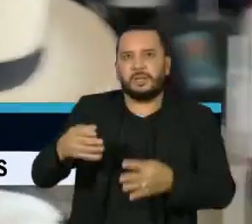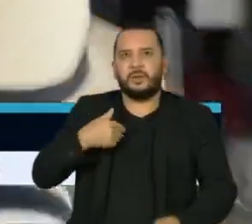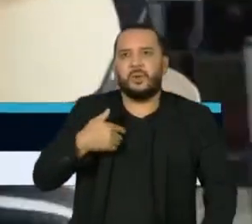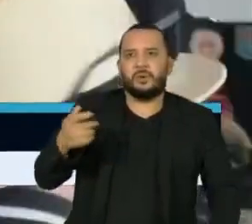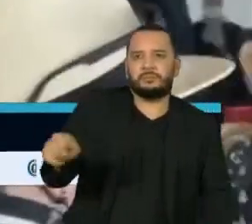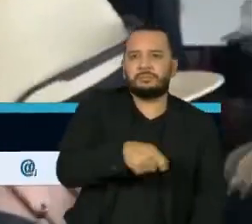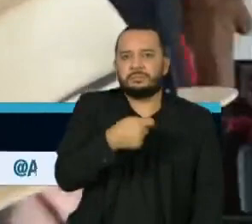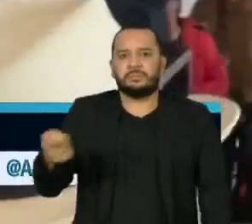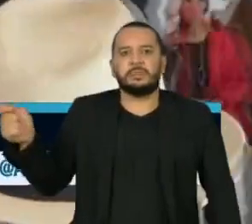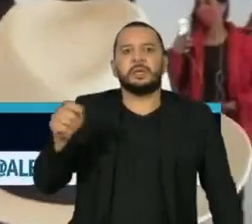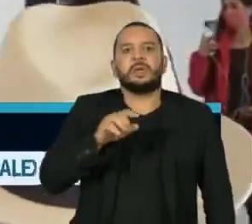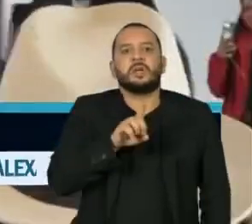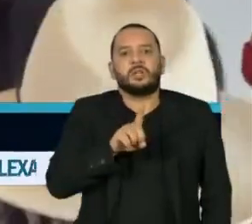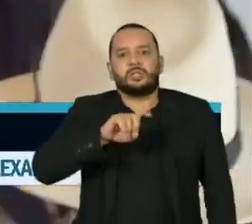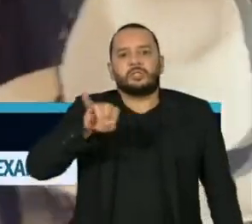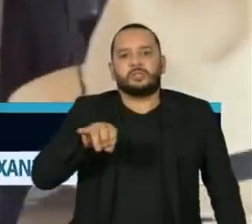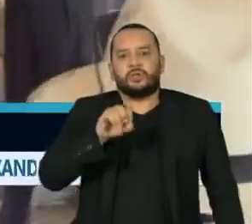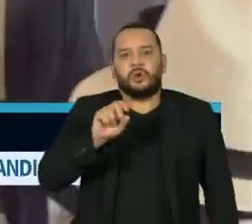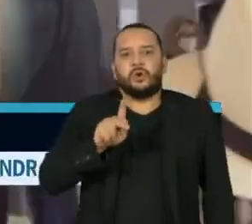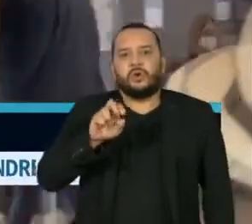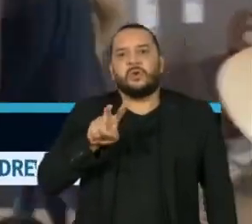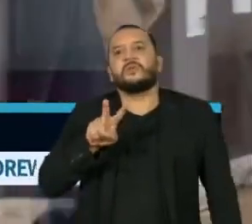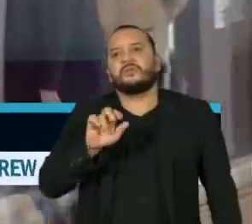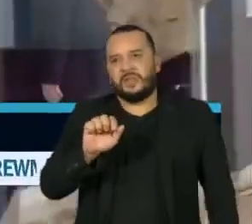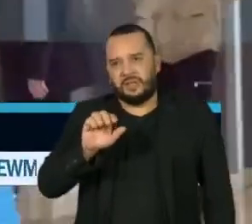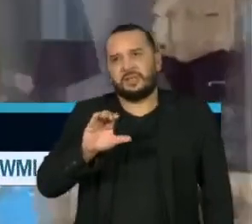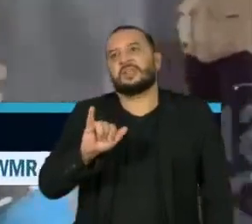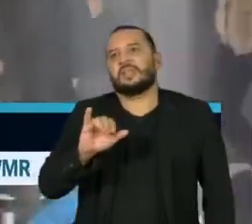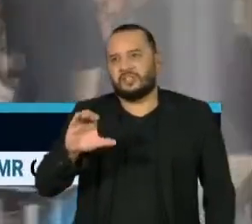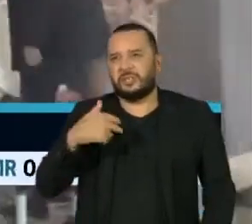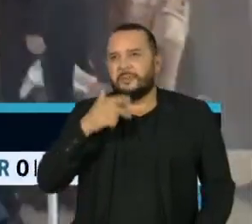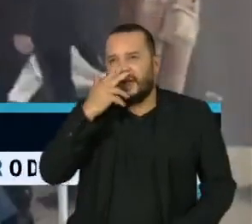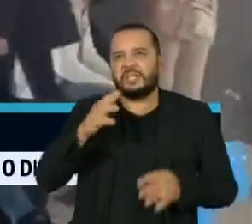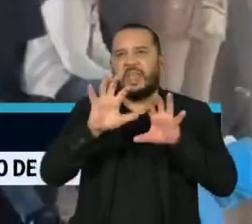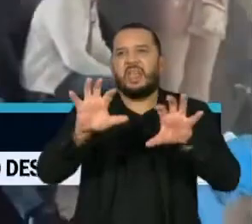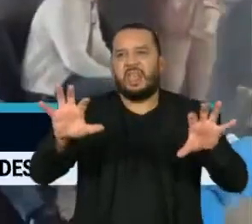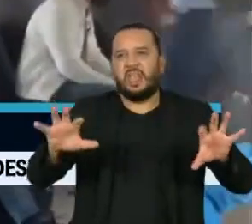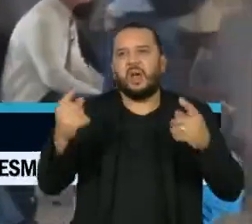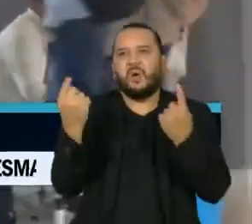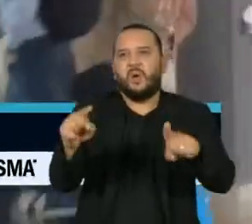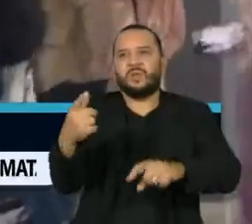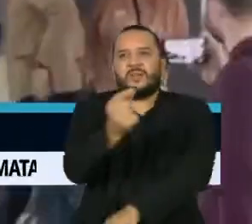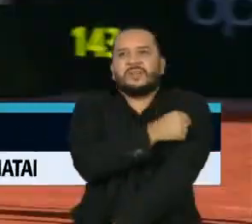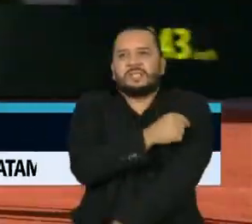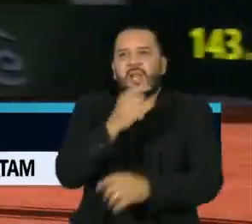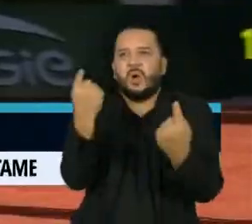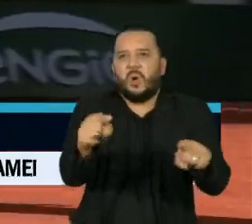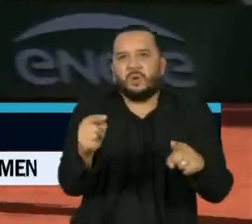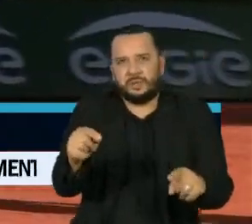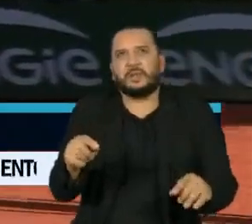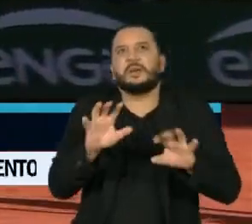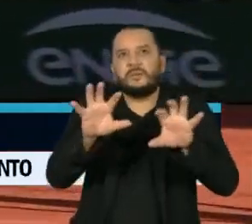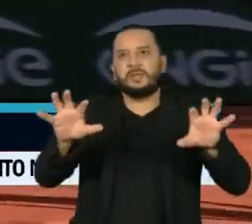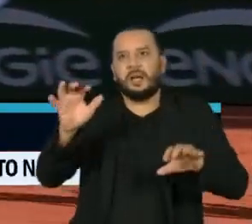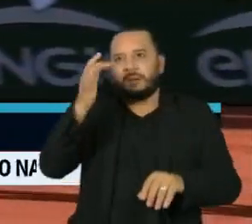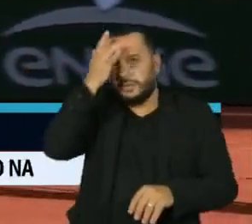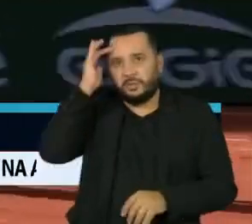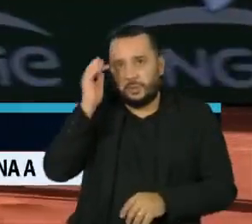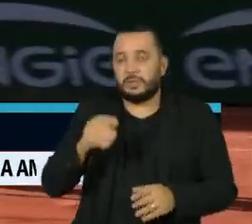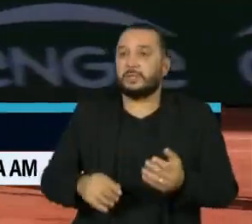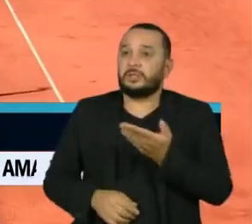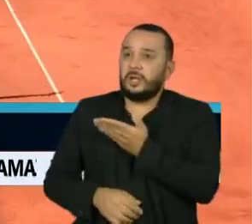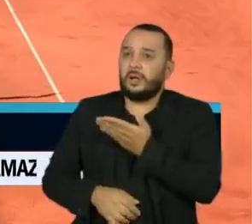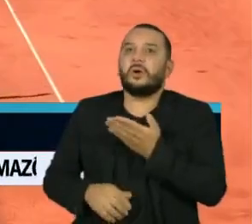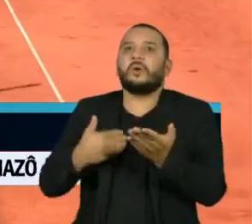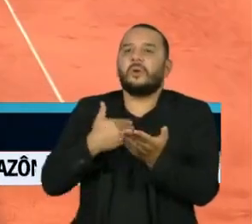no aberto da Austrália poderia endossar uma visão antivacina e influenciar outras pessoas. A postura antivacina já